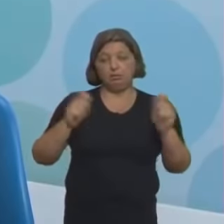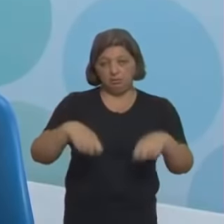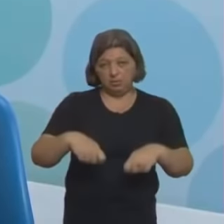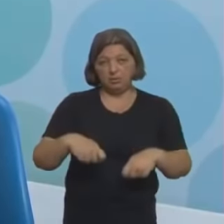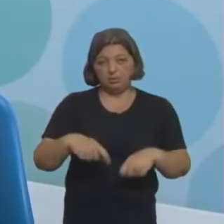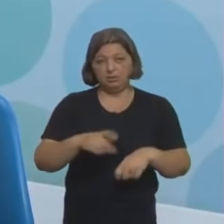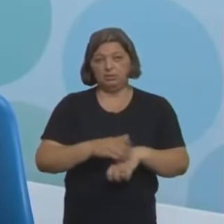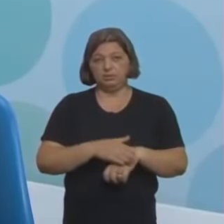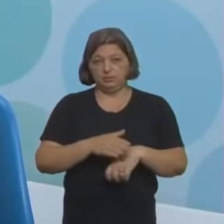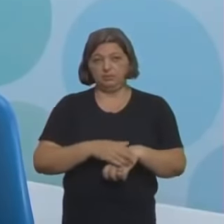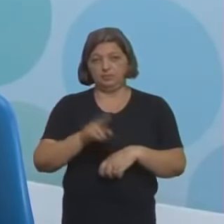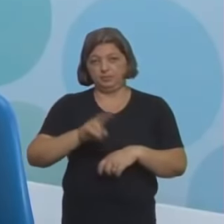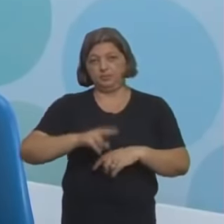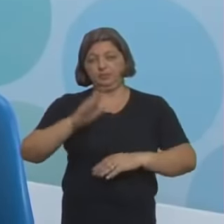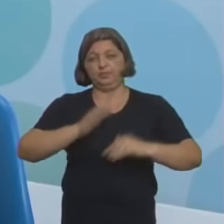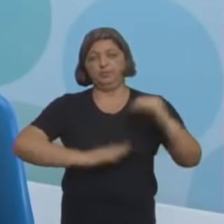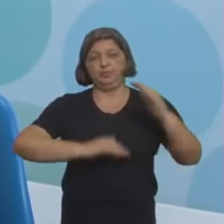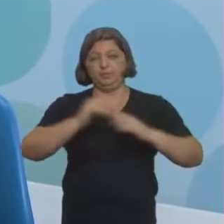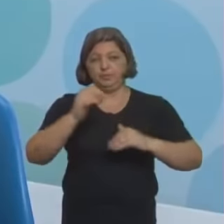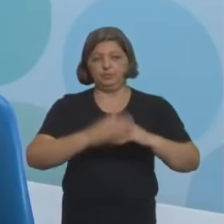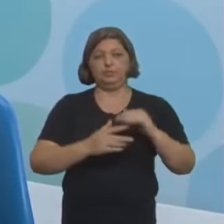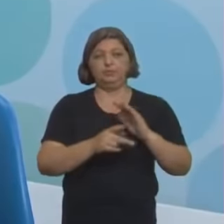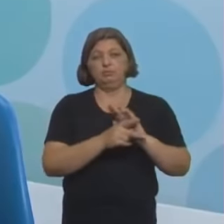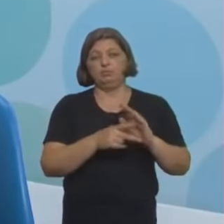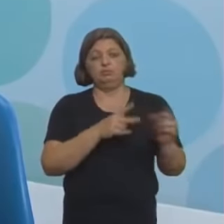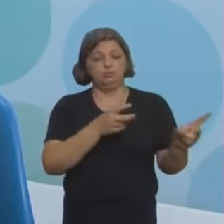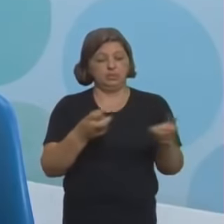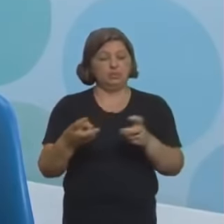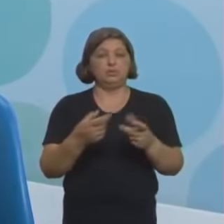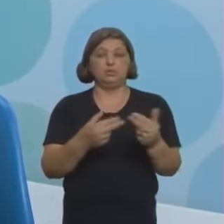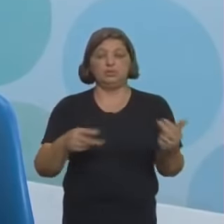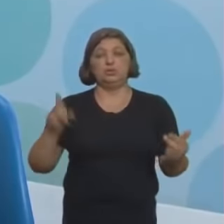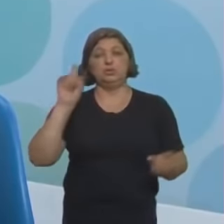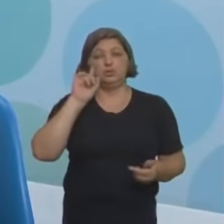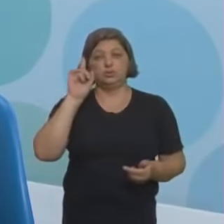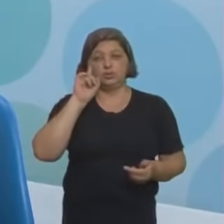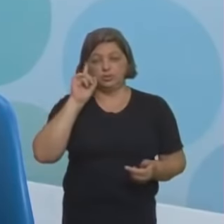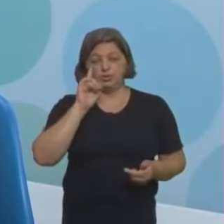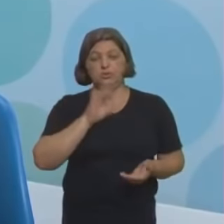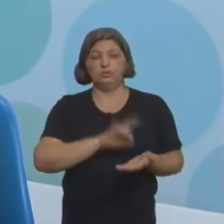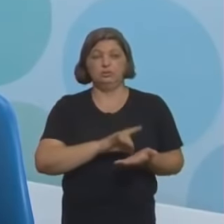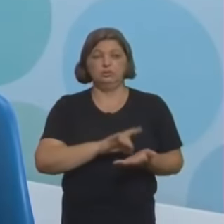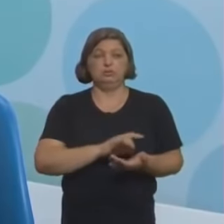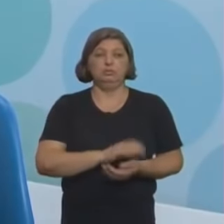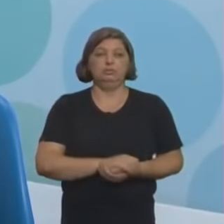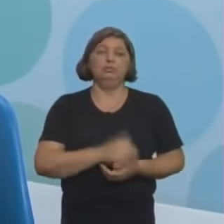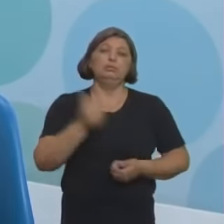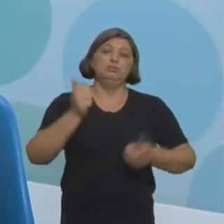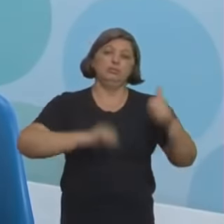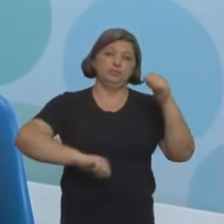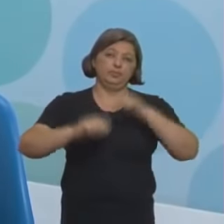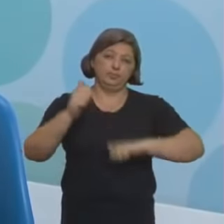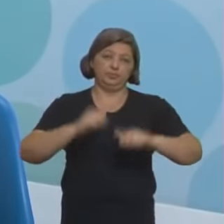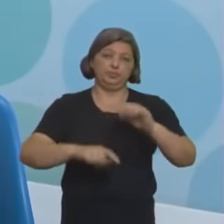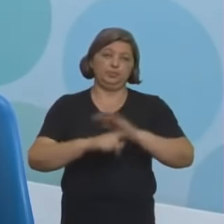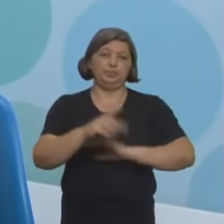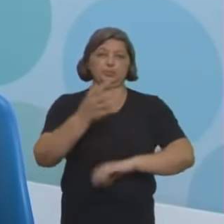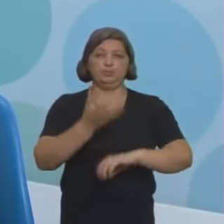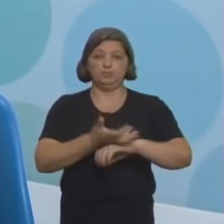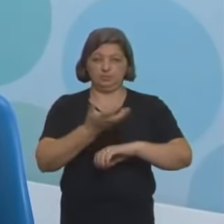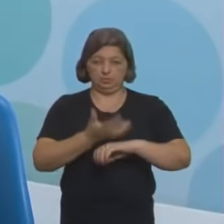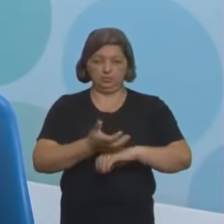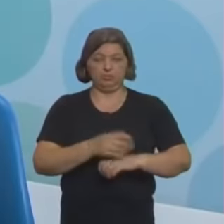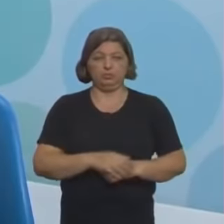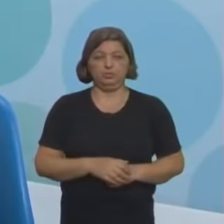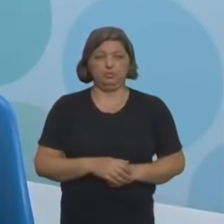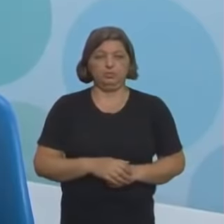adotar, obviamente, olhando para a nossa realidade, para avaliar dentro deste componente, né? Porque, afinal